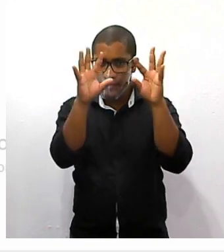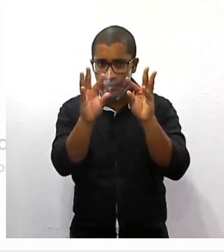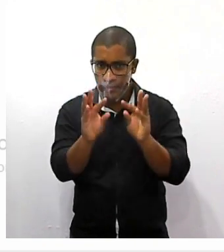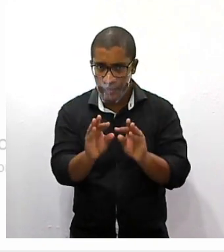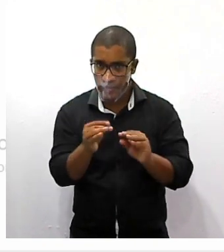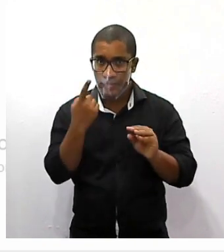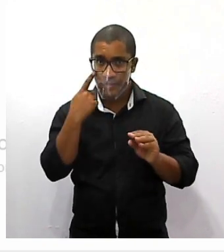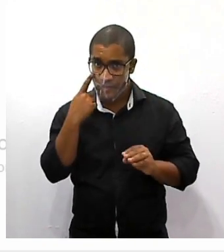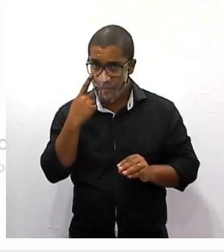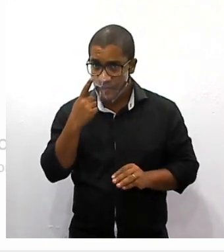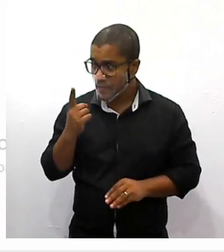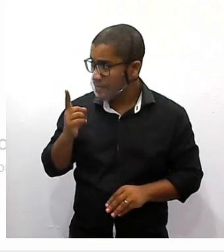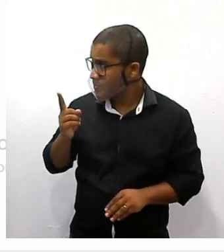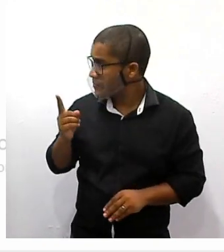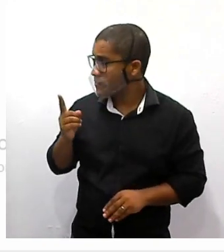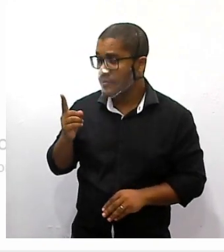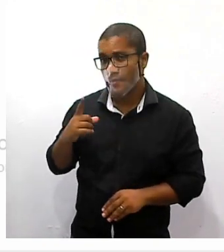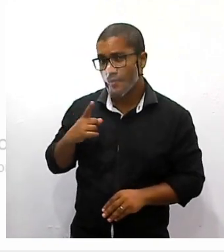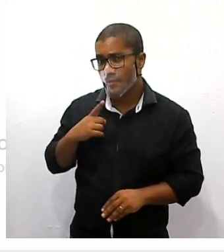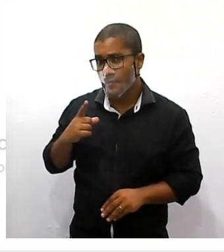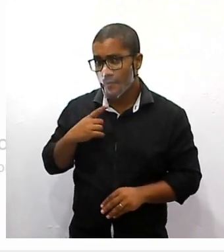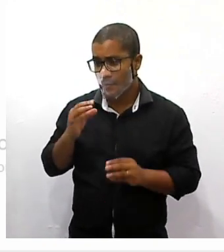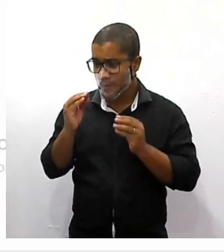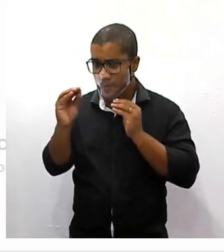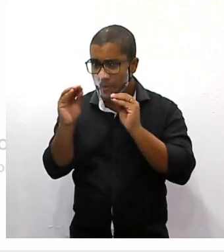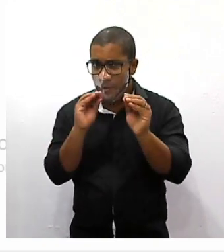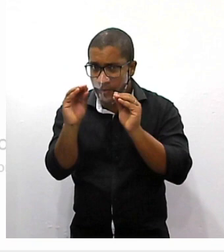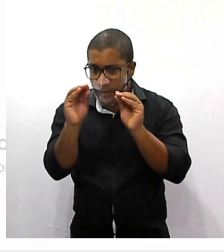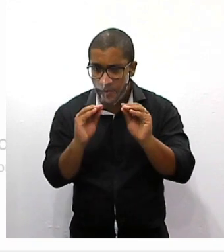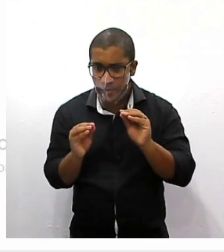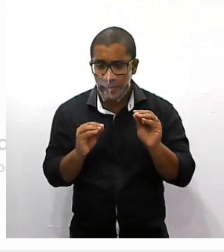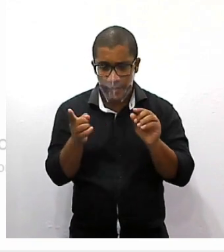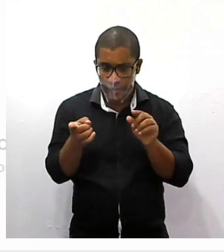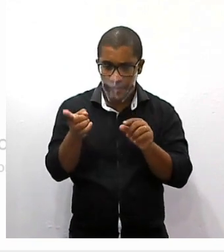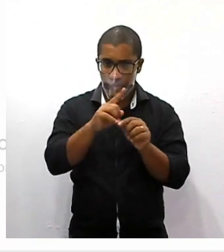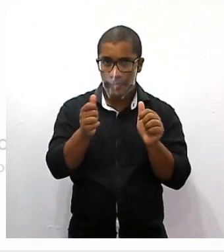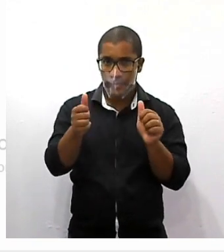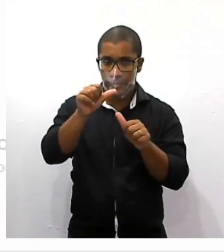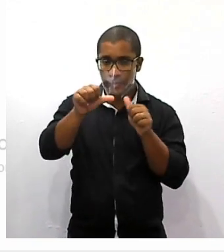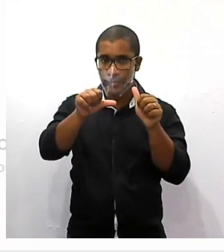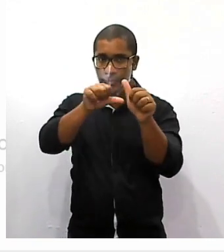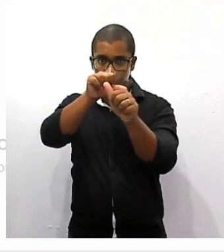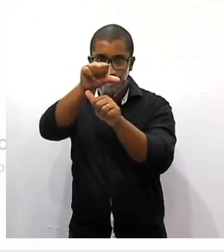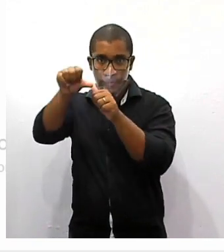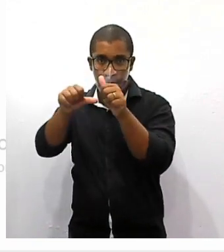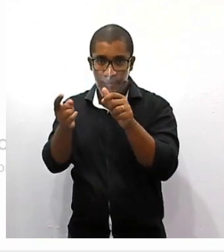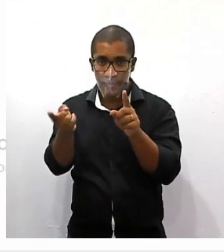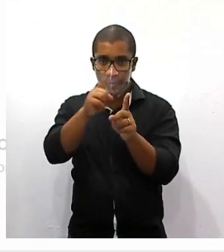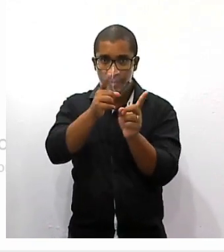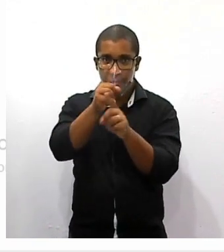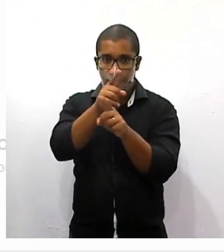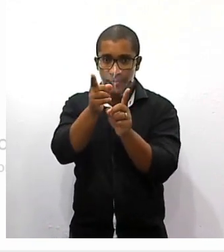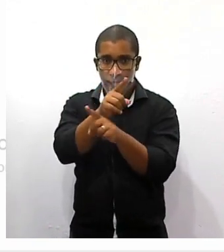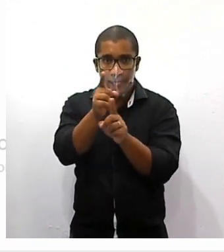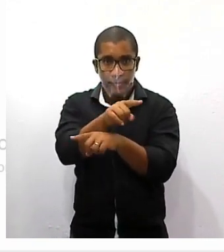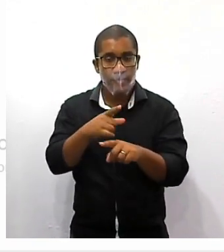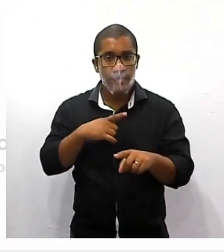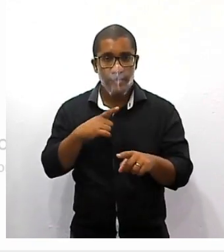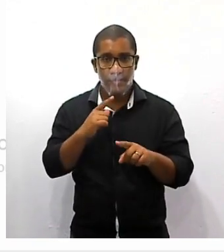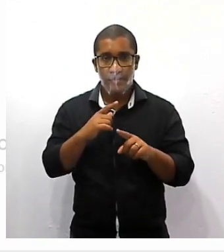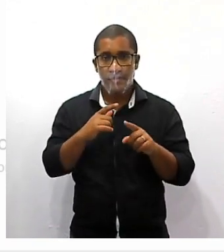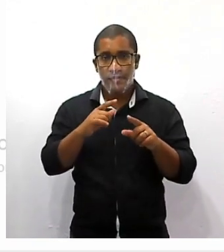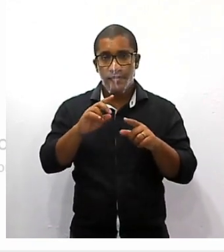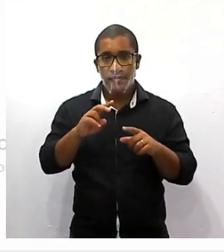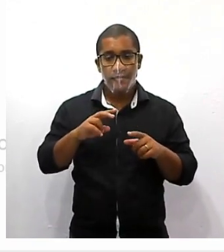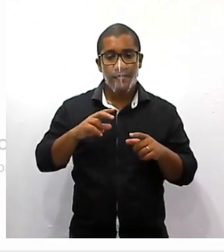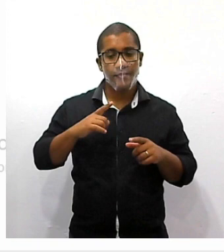primeiro pegando esse 0,5, passando para o primeiro membro, ficando 1,5 menos meio dá 1, multiplicado por 2